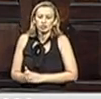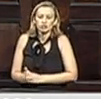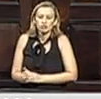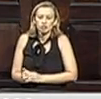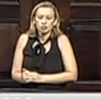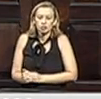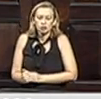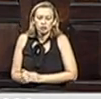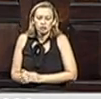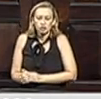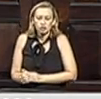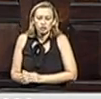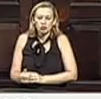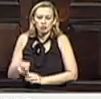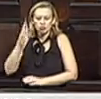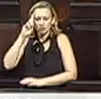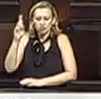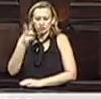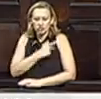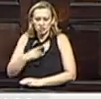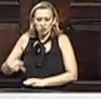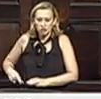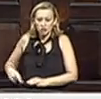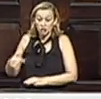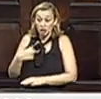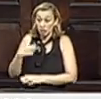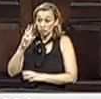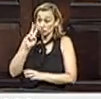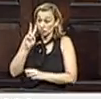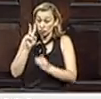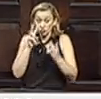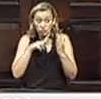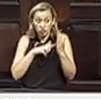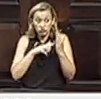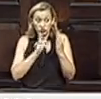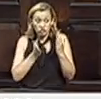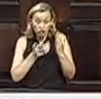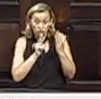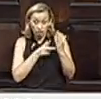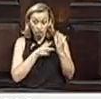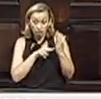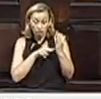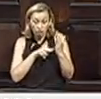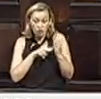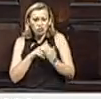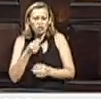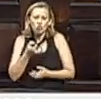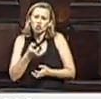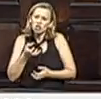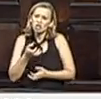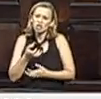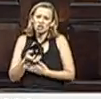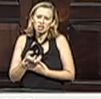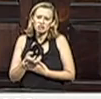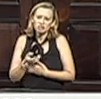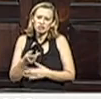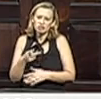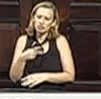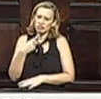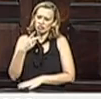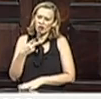Rejane. Então, senhor presidente, eu obviamente já botei no painel, mas eu queria deixar aqui